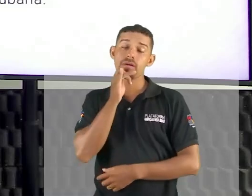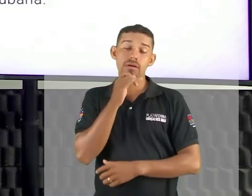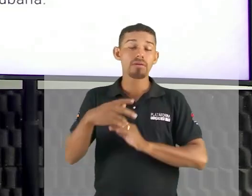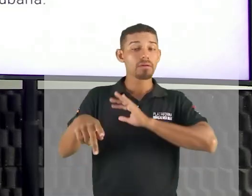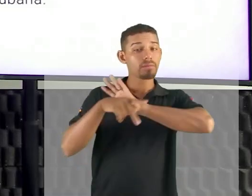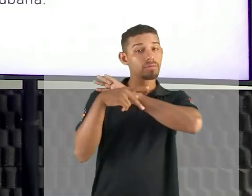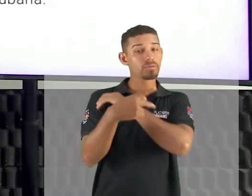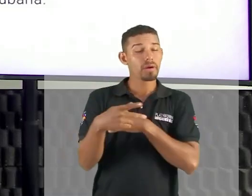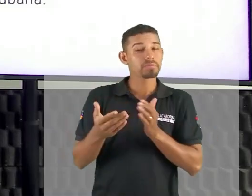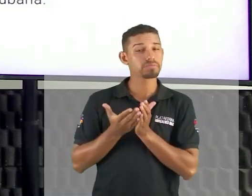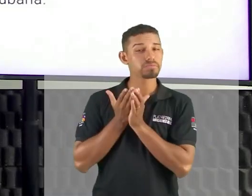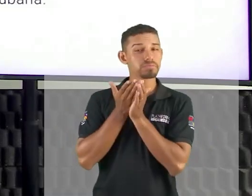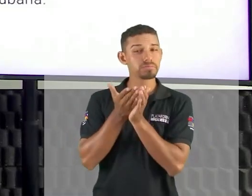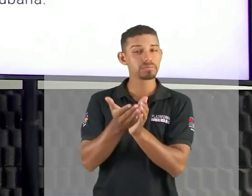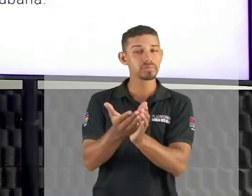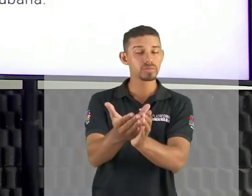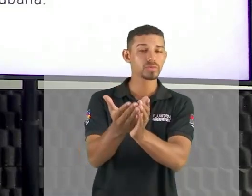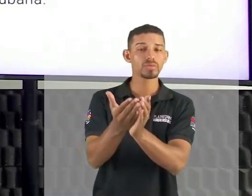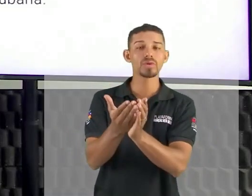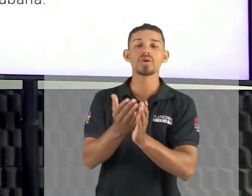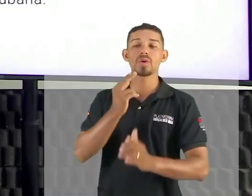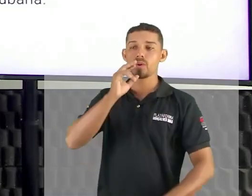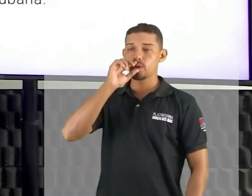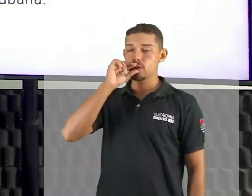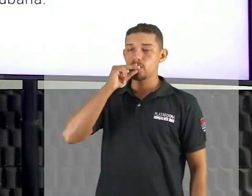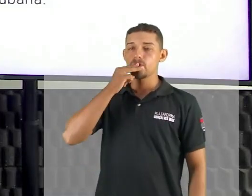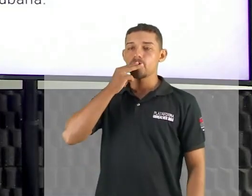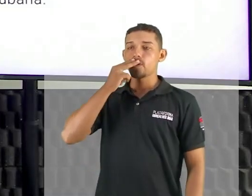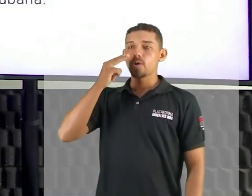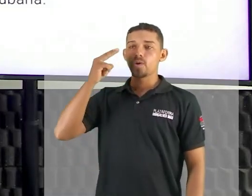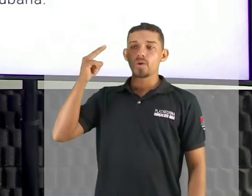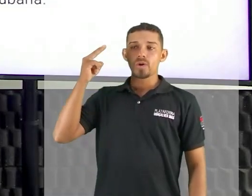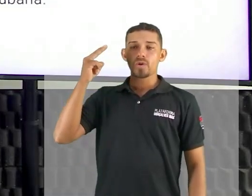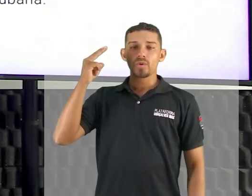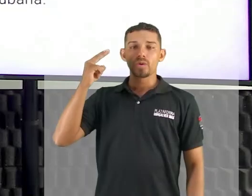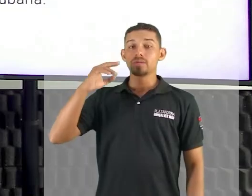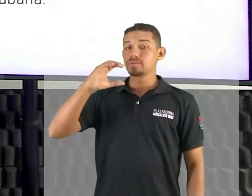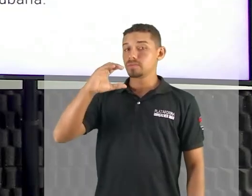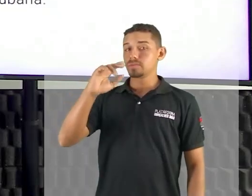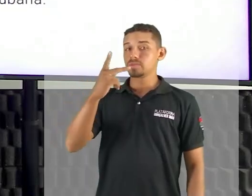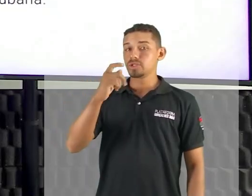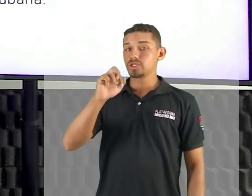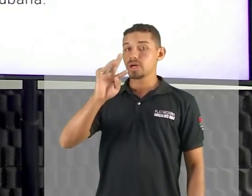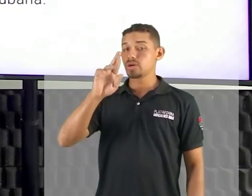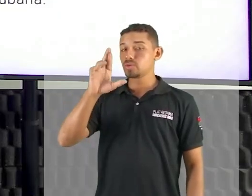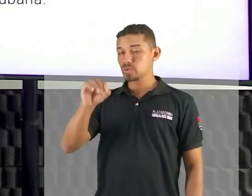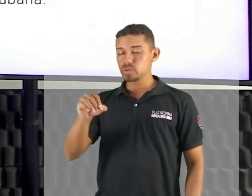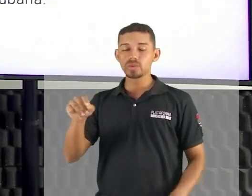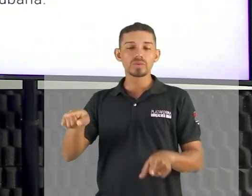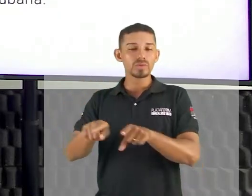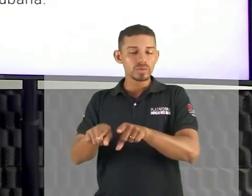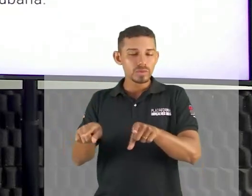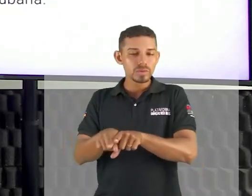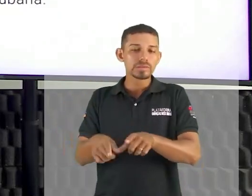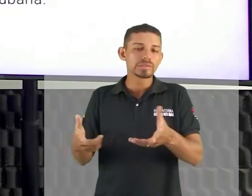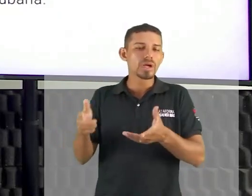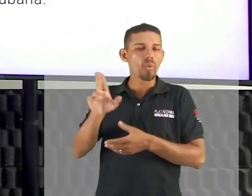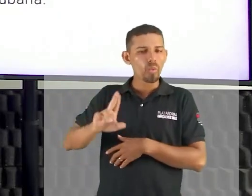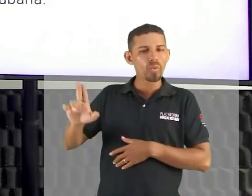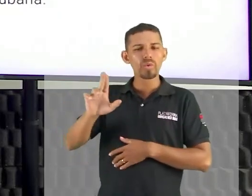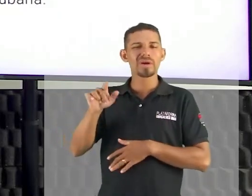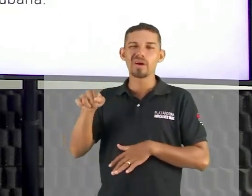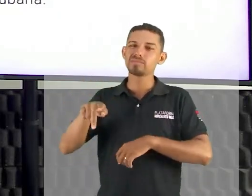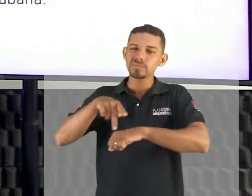própria exportação do charuto cubano, muito utilizado. Então é um país que ele sobrevive ainda por